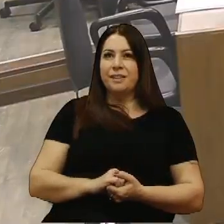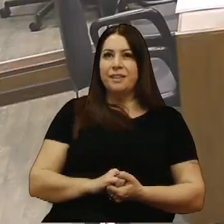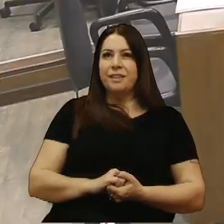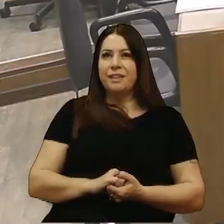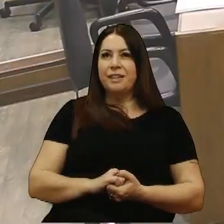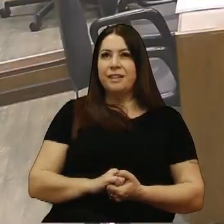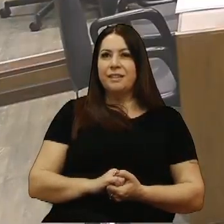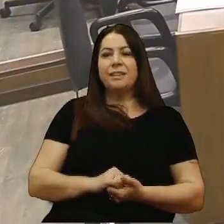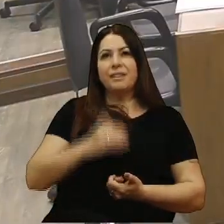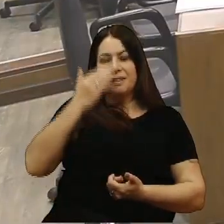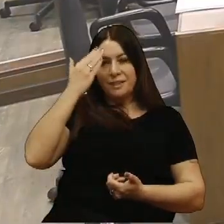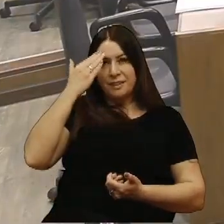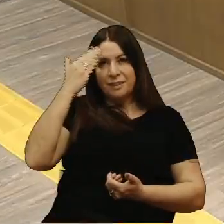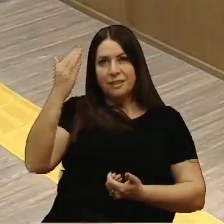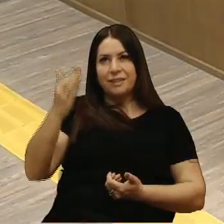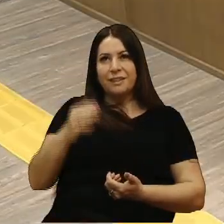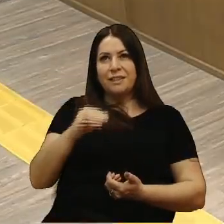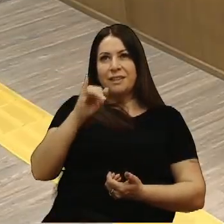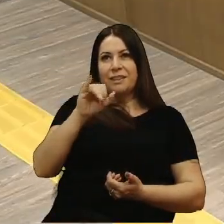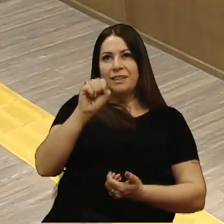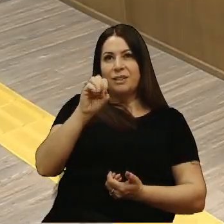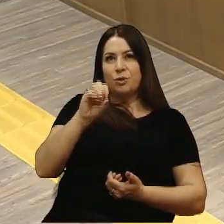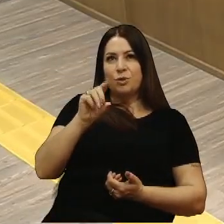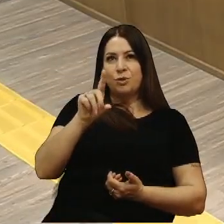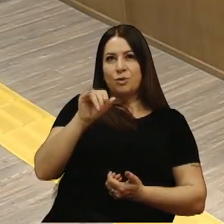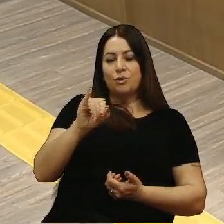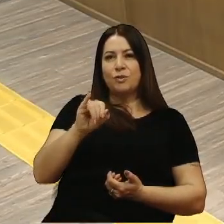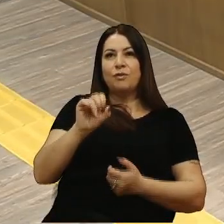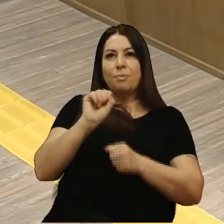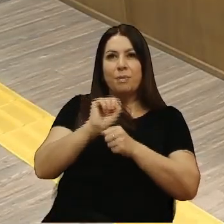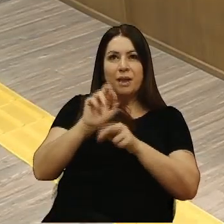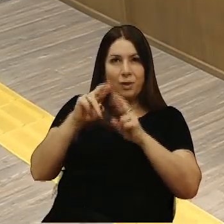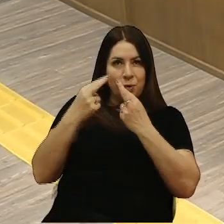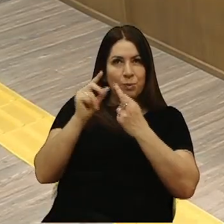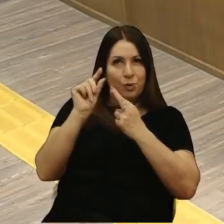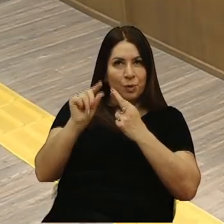Muito obrigado, dona Isolde. Nós vamos suspender um pouquinho a sessão para fazer uma